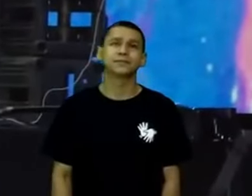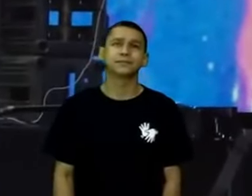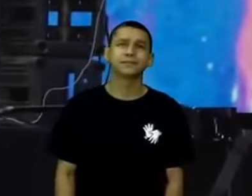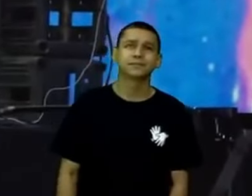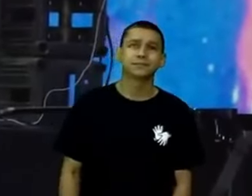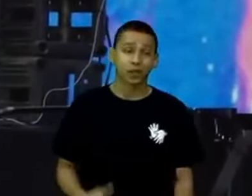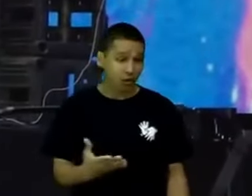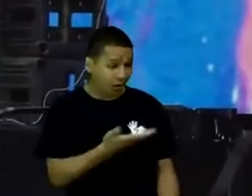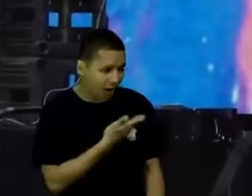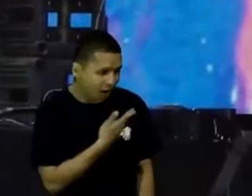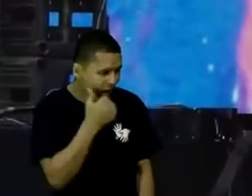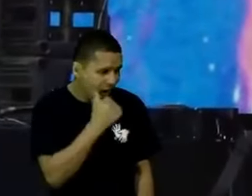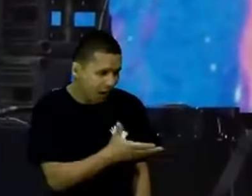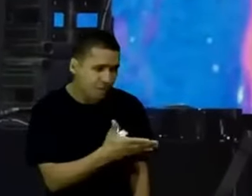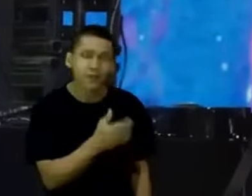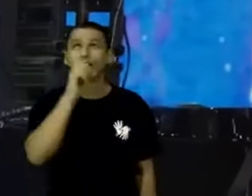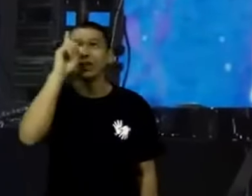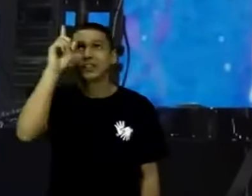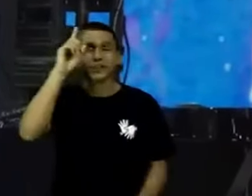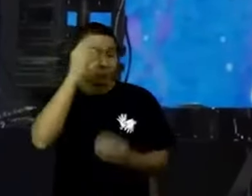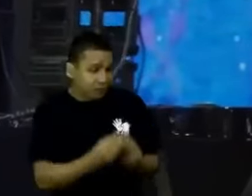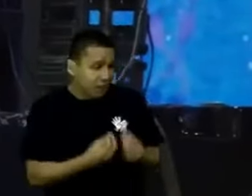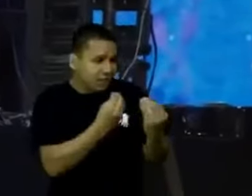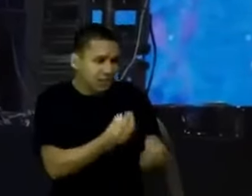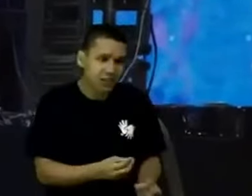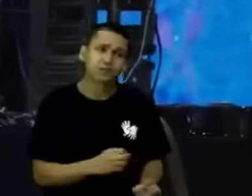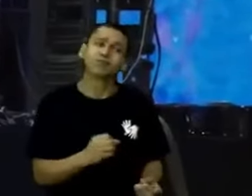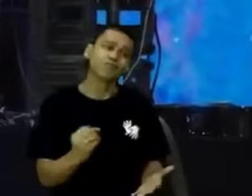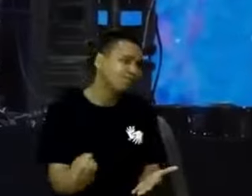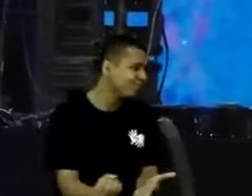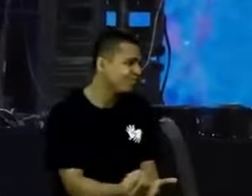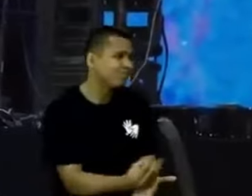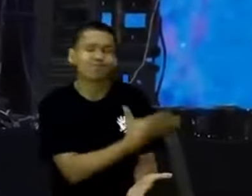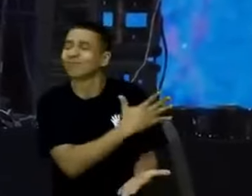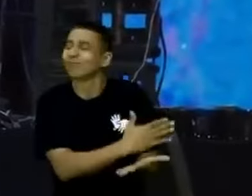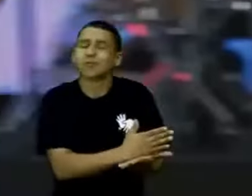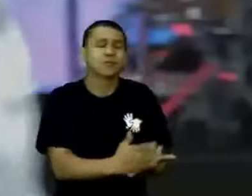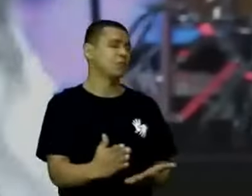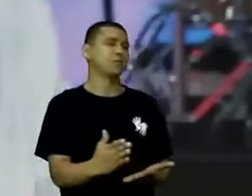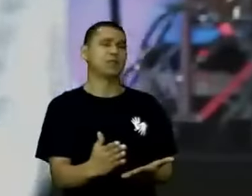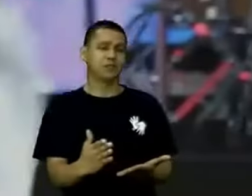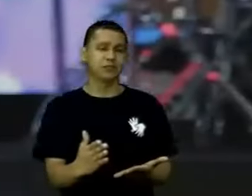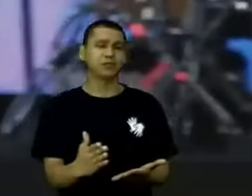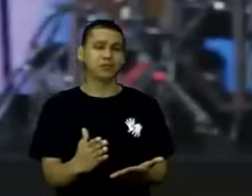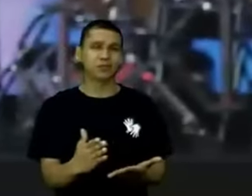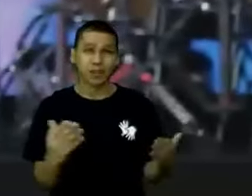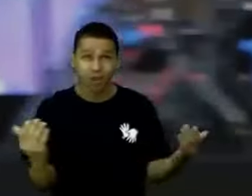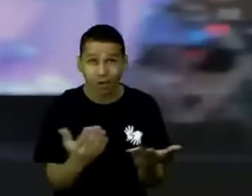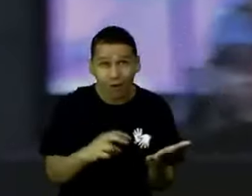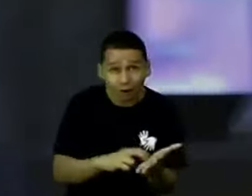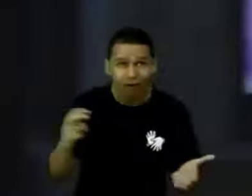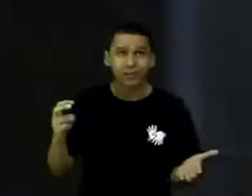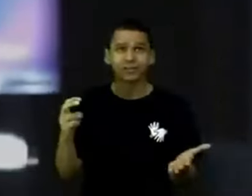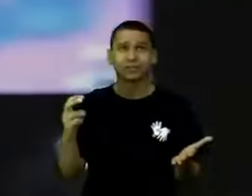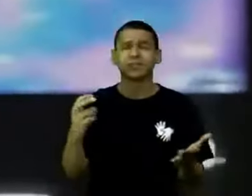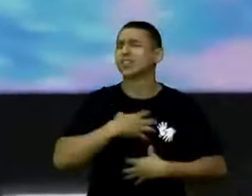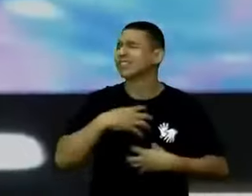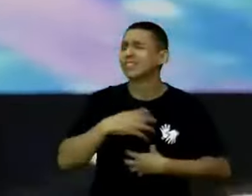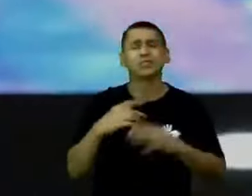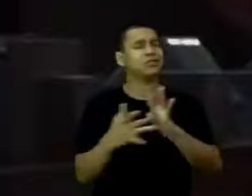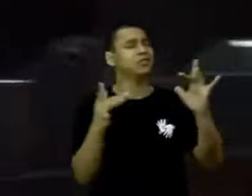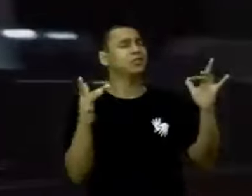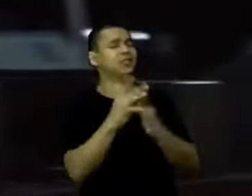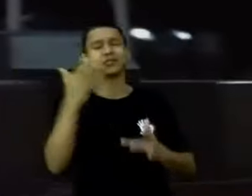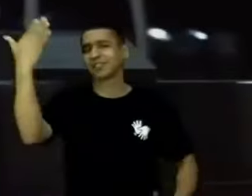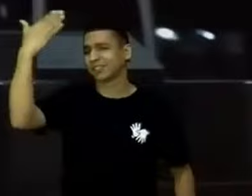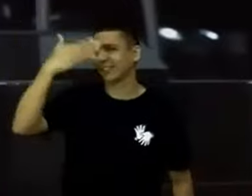Elifelete, Deus está abrindo novos tempos para nós nessa manhã. Estou sentindo Jesus aqui